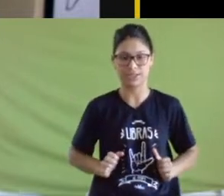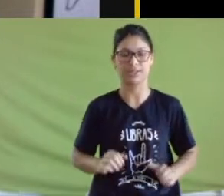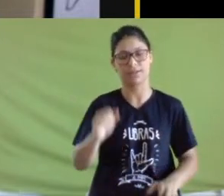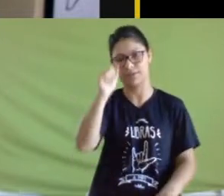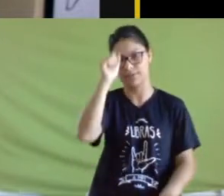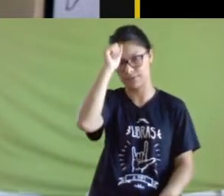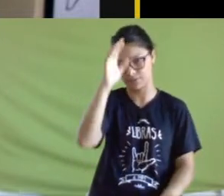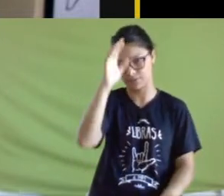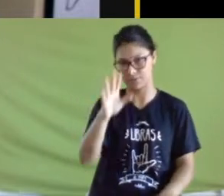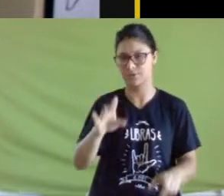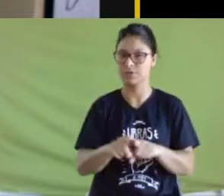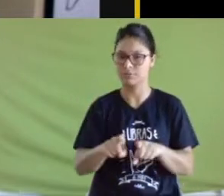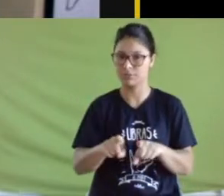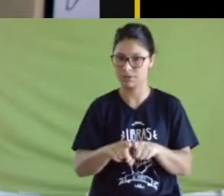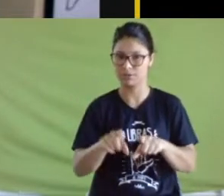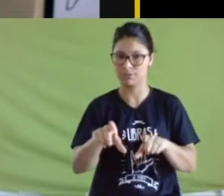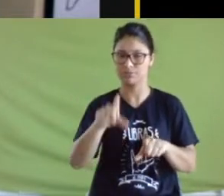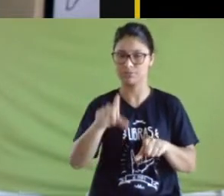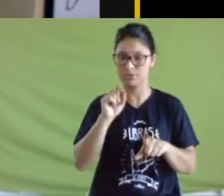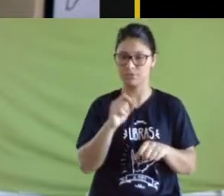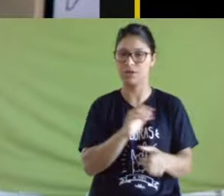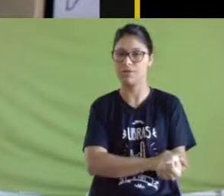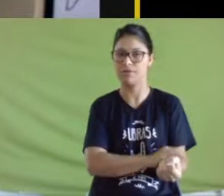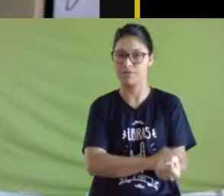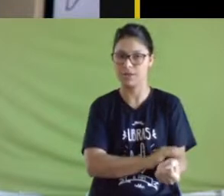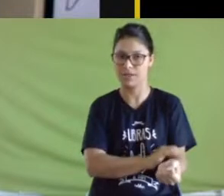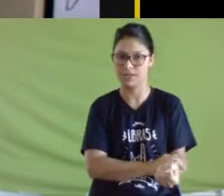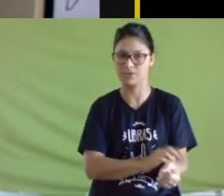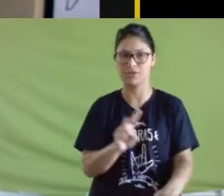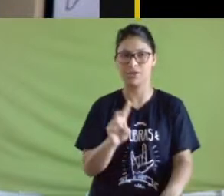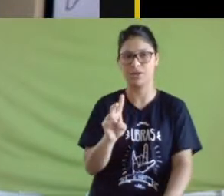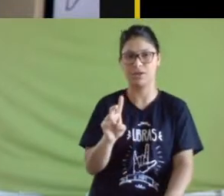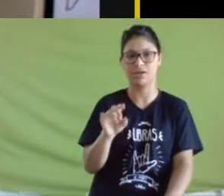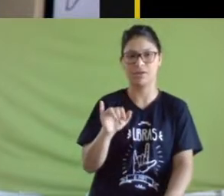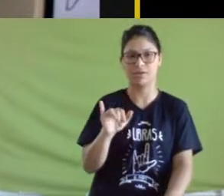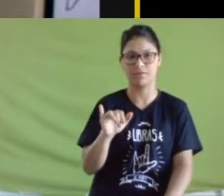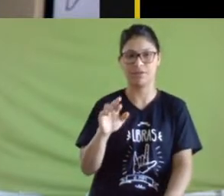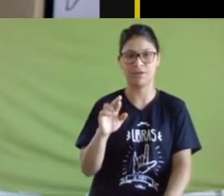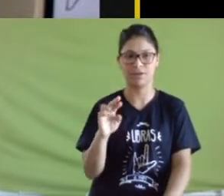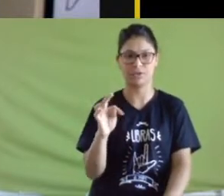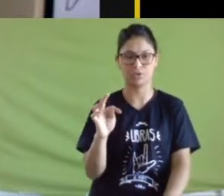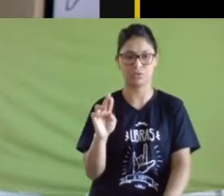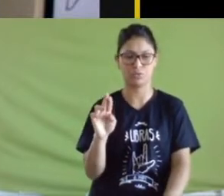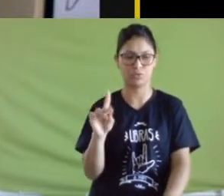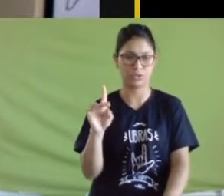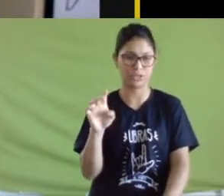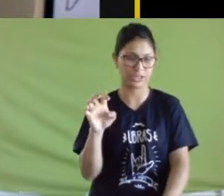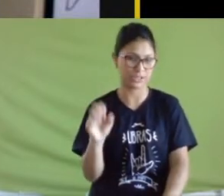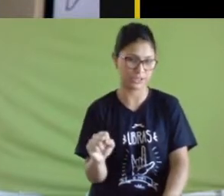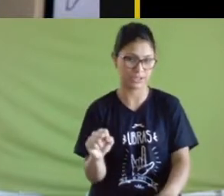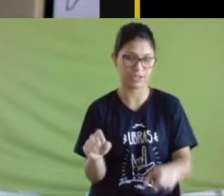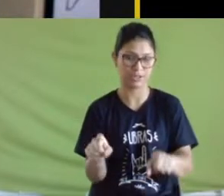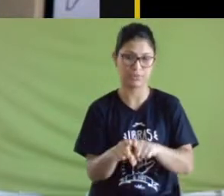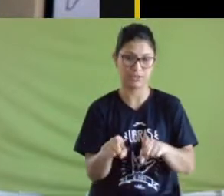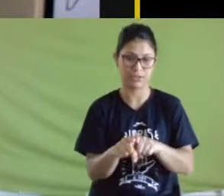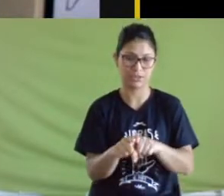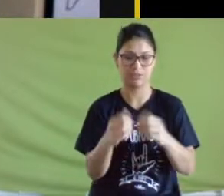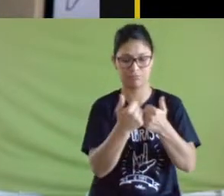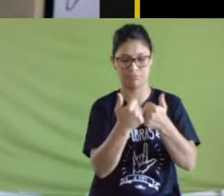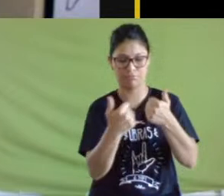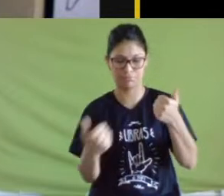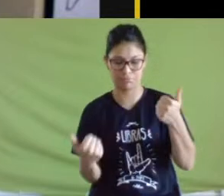Aristóteles, definindo os vícios e as virtudes e depois hierarquizando os vícios,